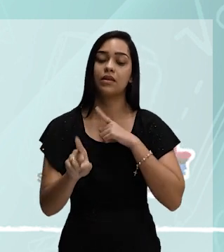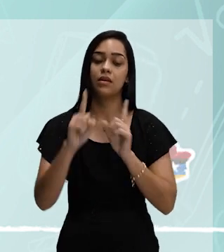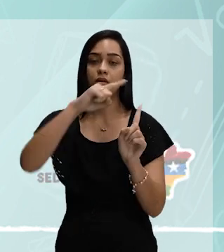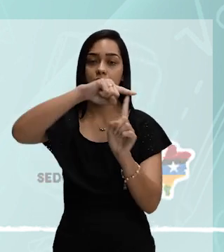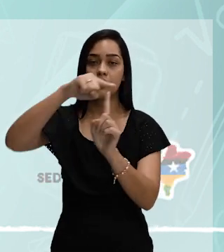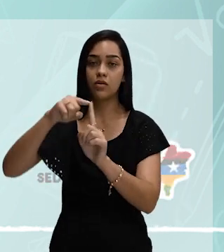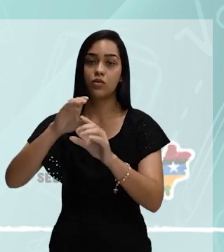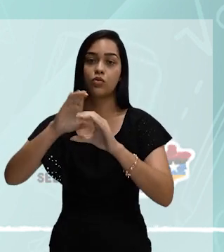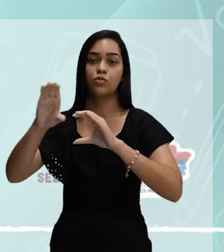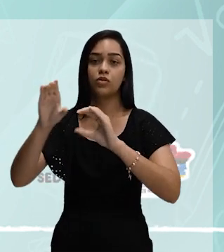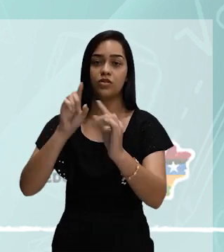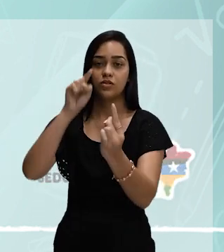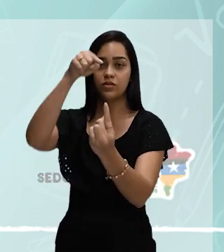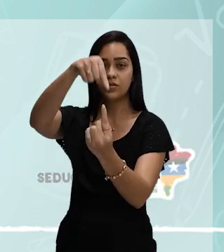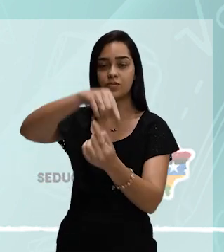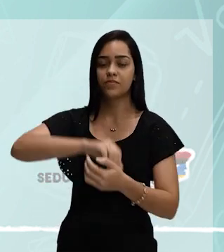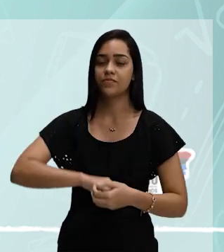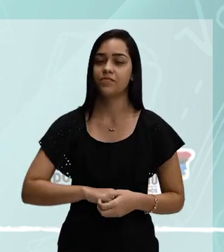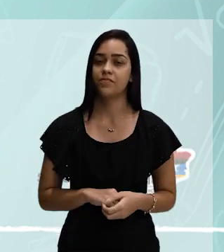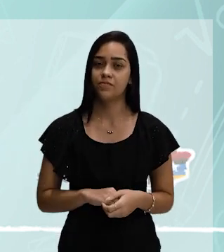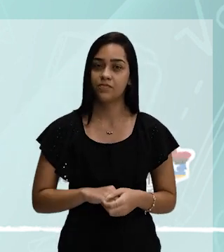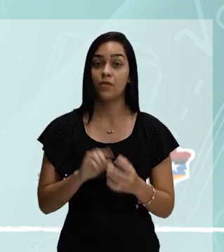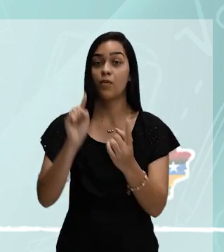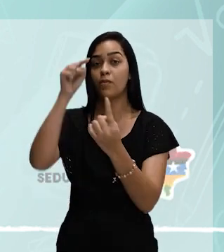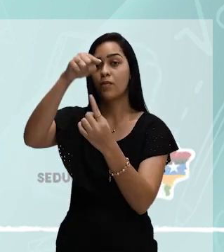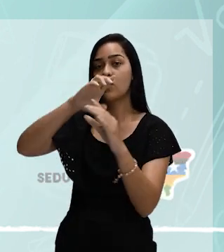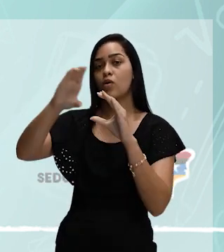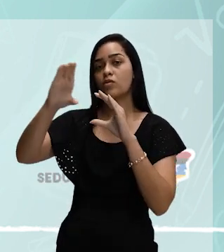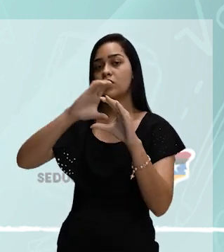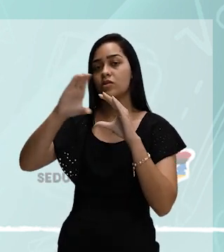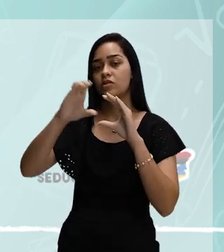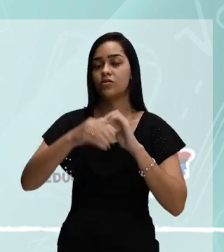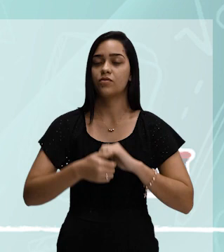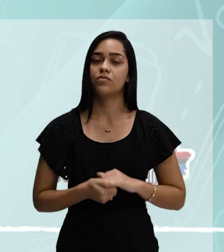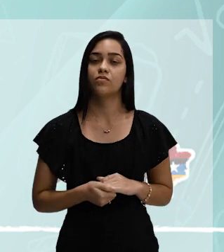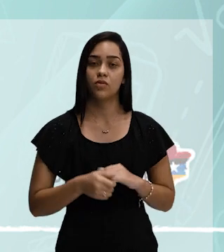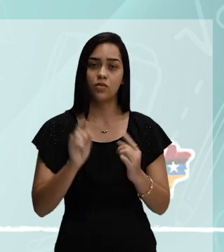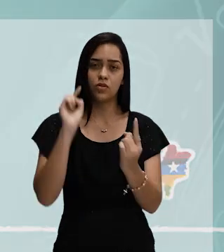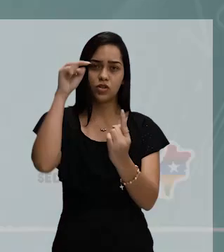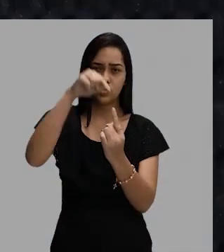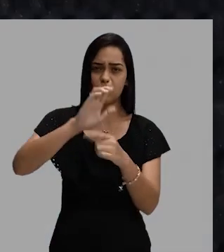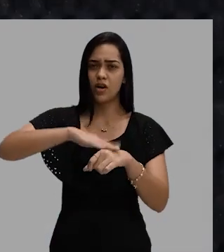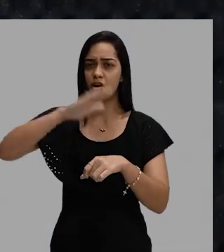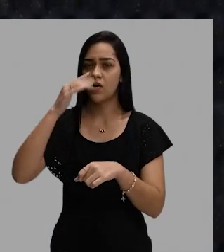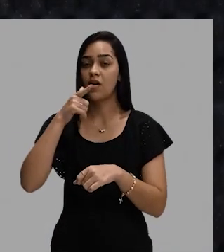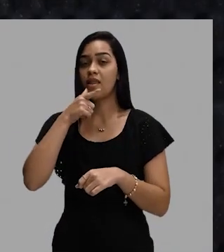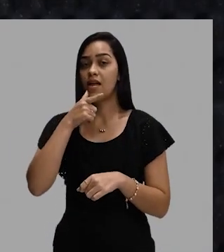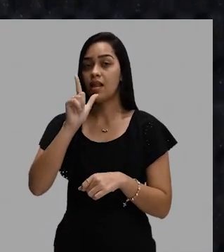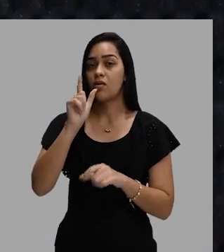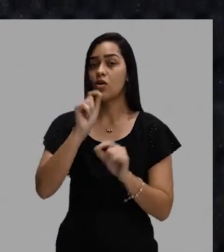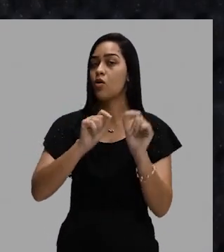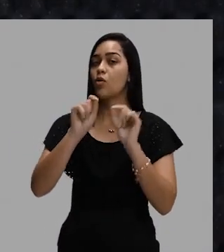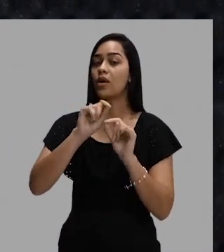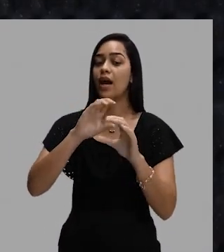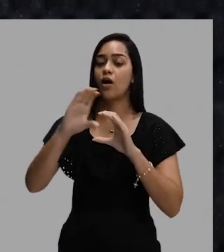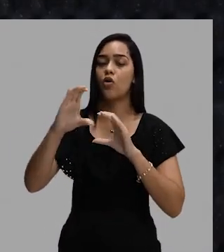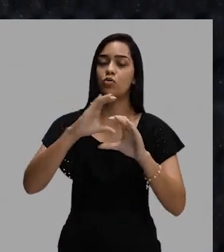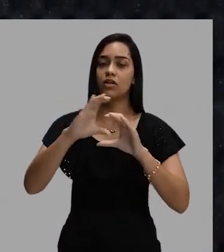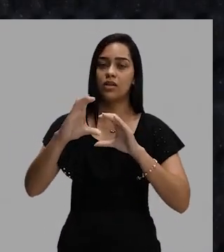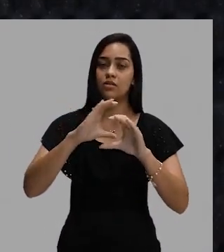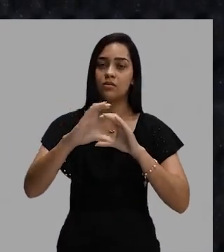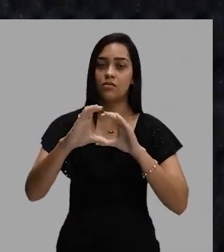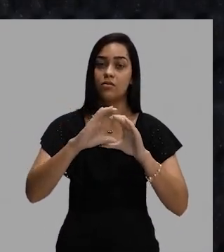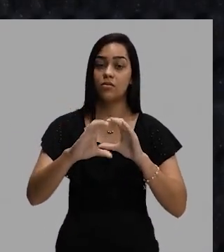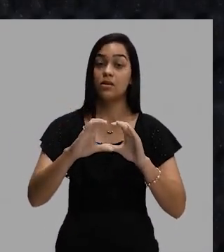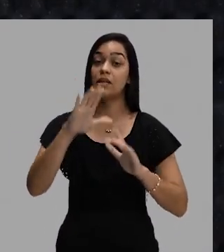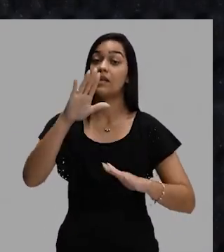funções comunicativas. Função comunicativa. Gente, o objetivo maior da língua, da linguagem, é a comunicação.